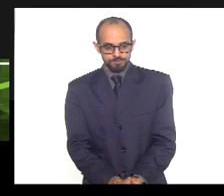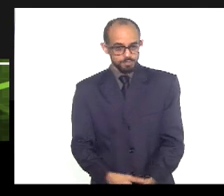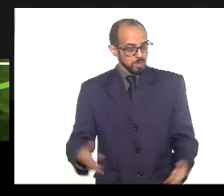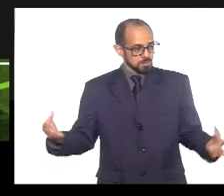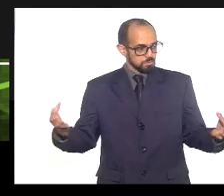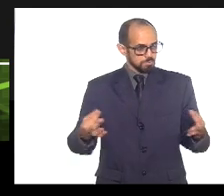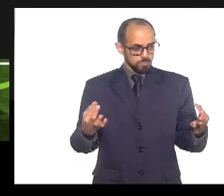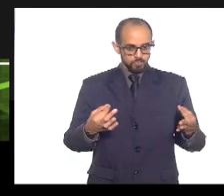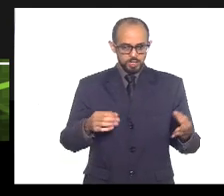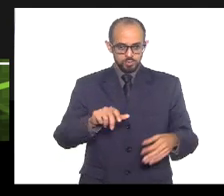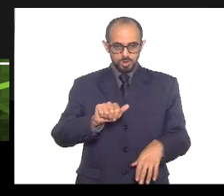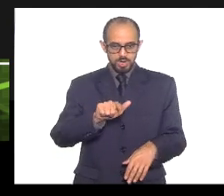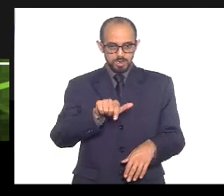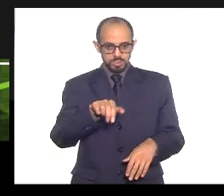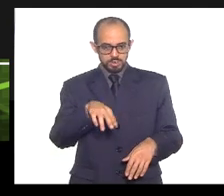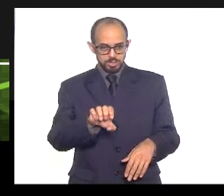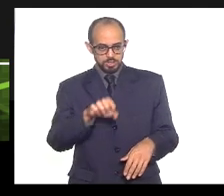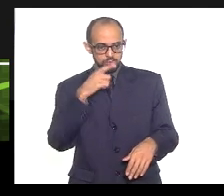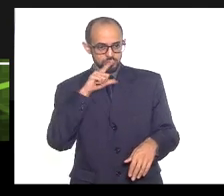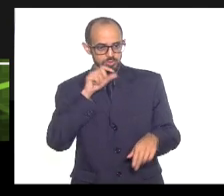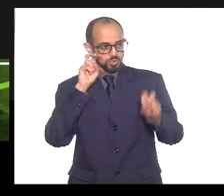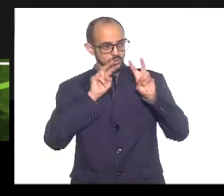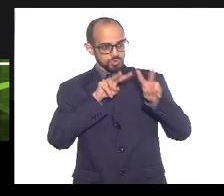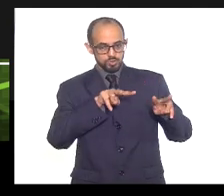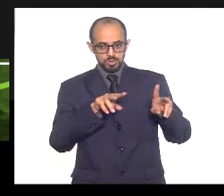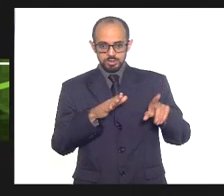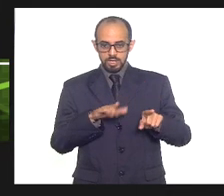Perfeito, Aline, eu consigo visualizar bem do meu lado aqui também.